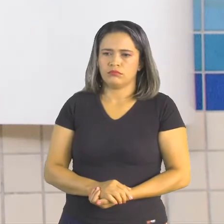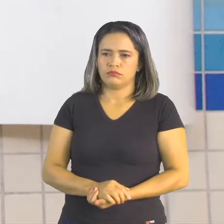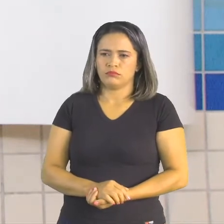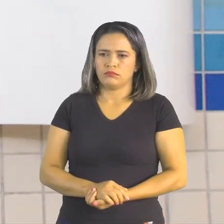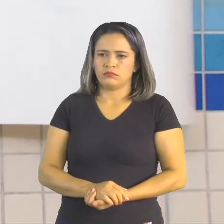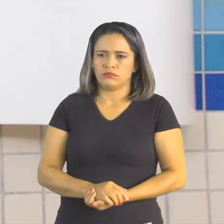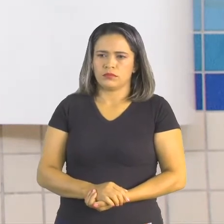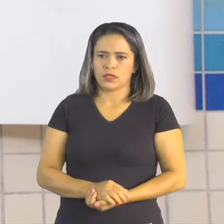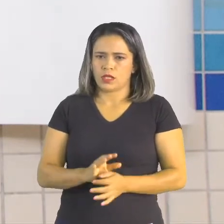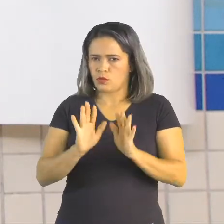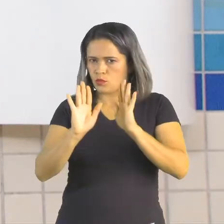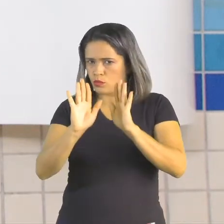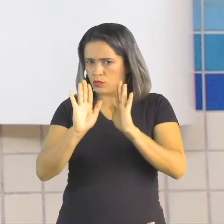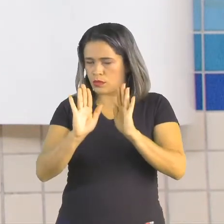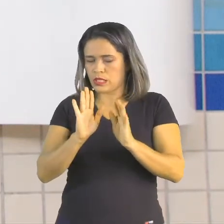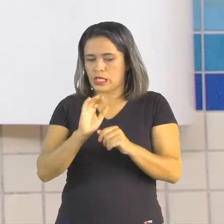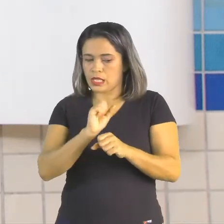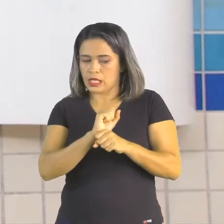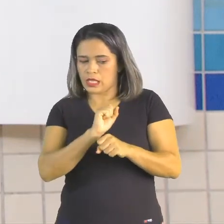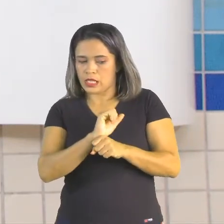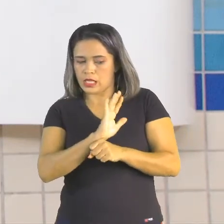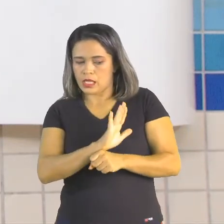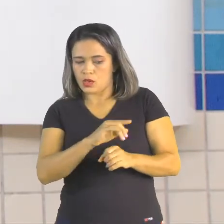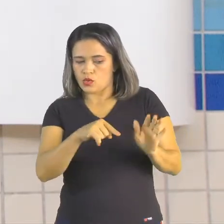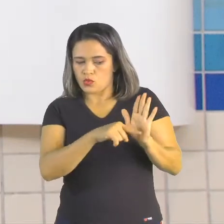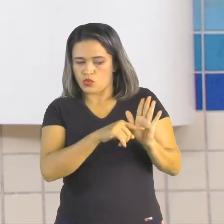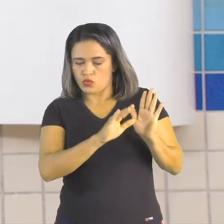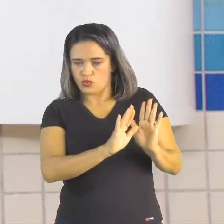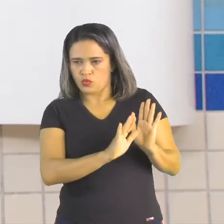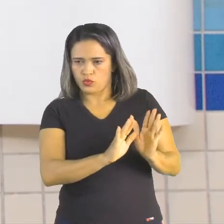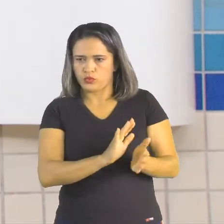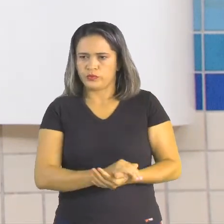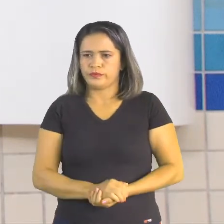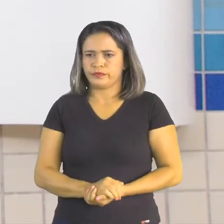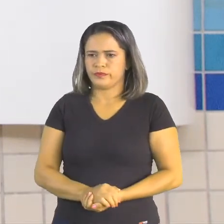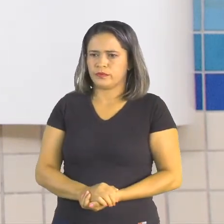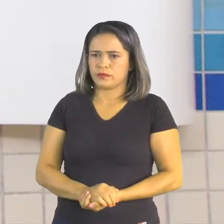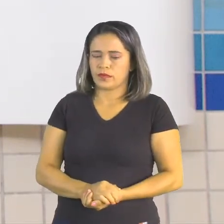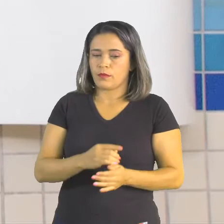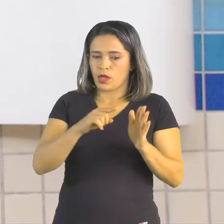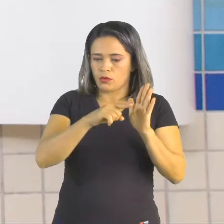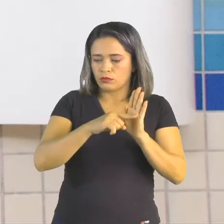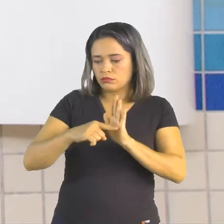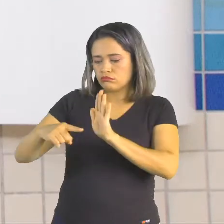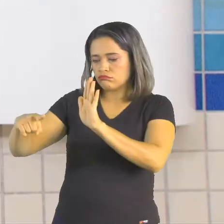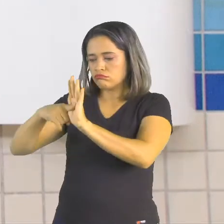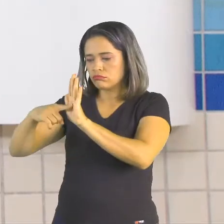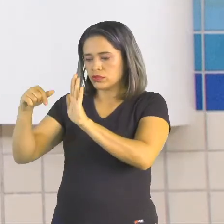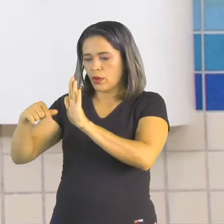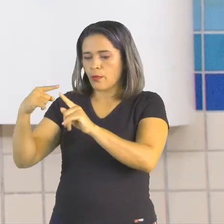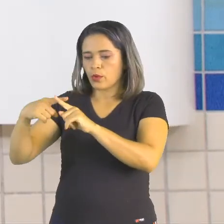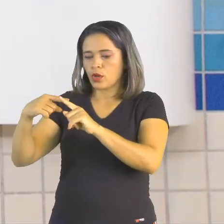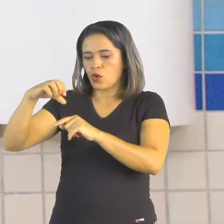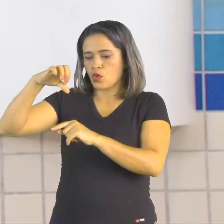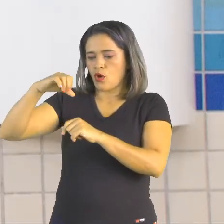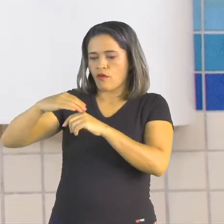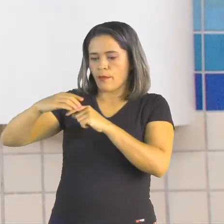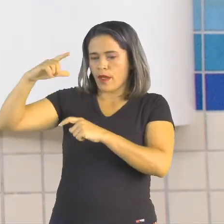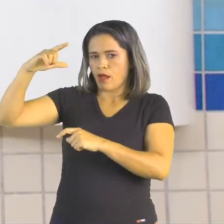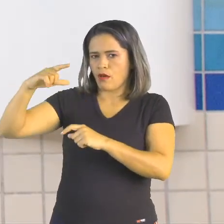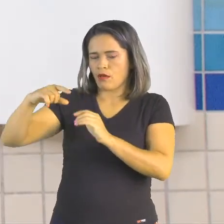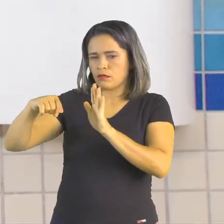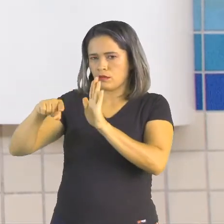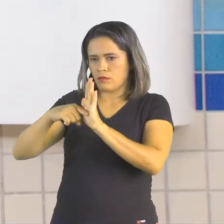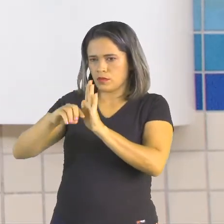o sinal de menos ali no 0,9. O sinal de menos foi só para eu definir qual que vai ser o meu resultado. Sinais diferentes,